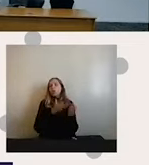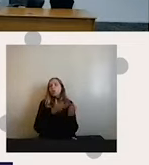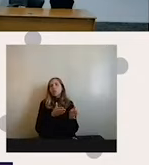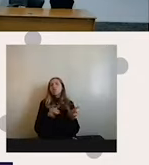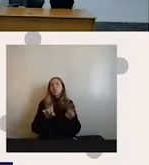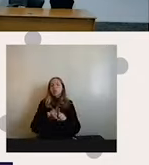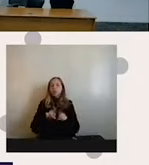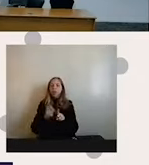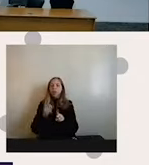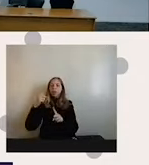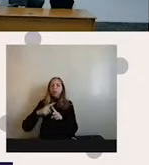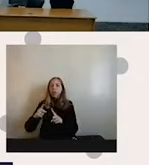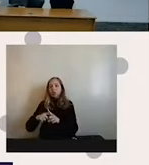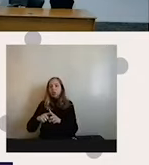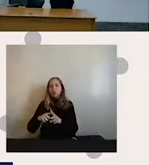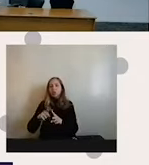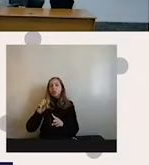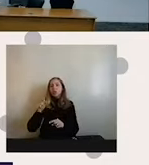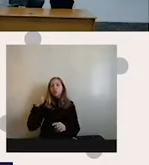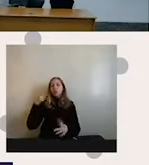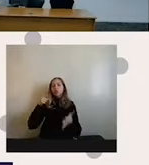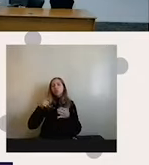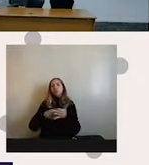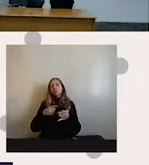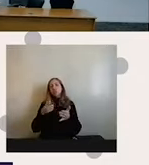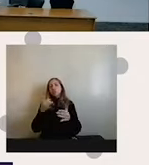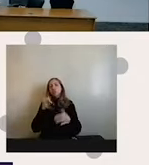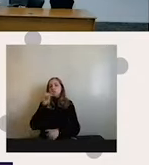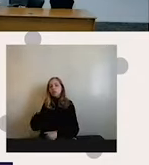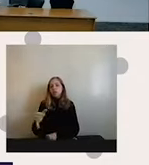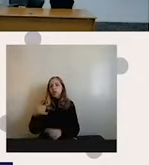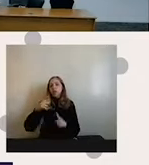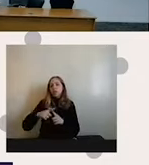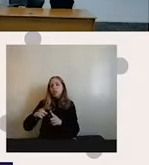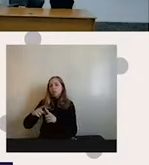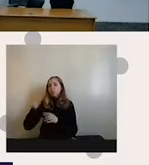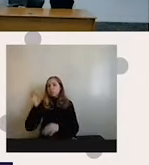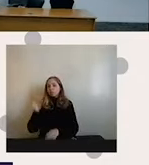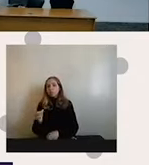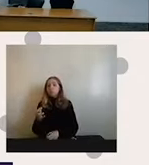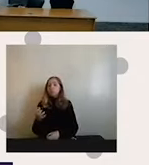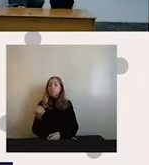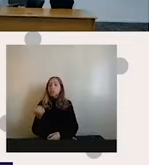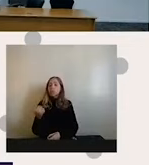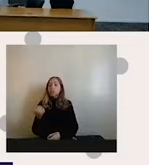são os casos que são, de certa maneira, diagnosticados, mas são tratados sem